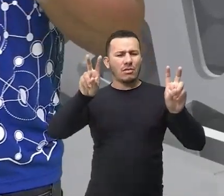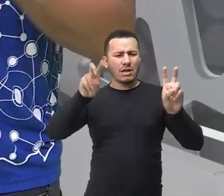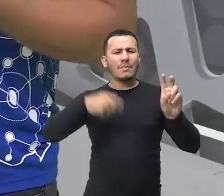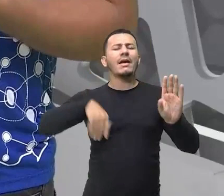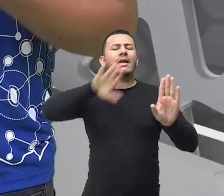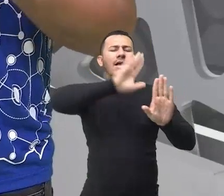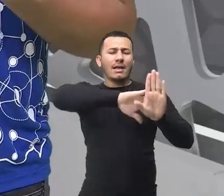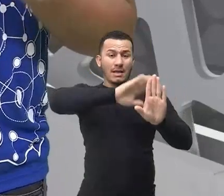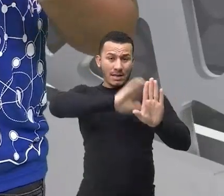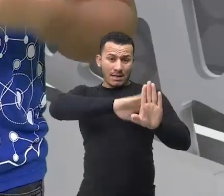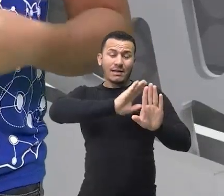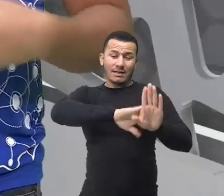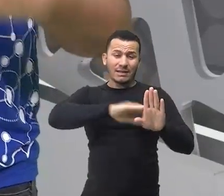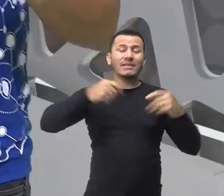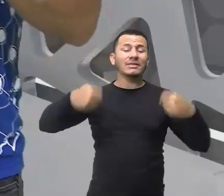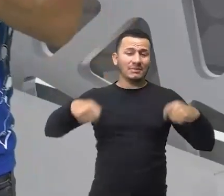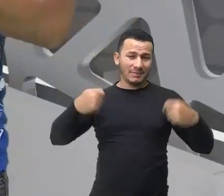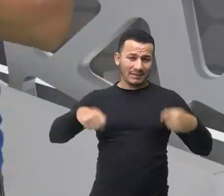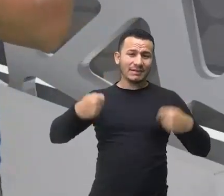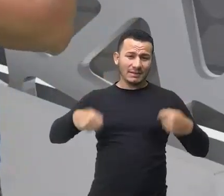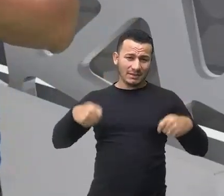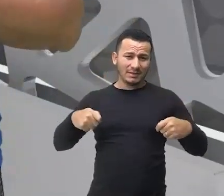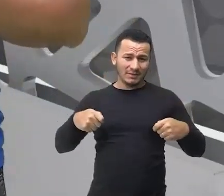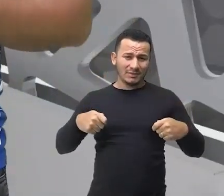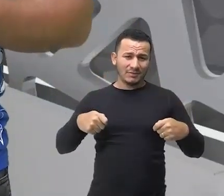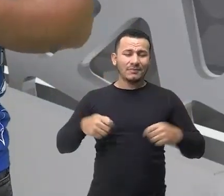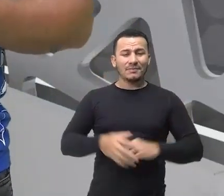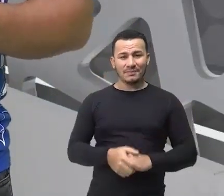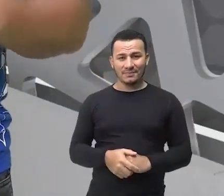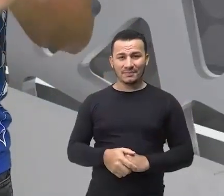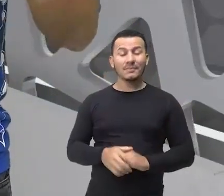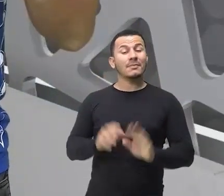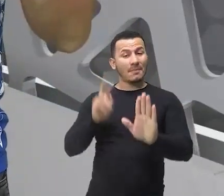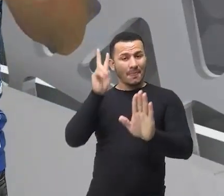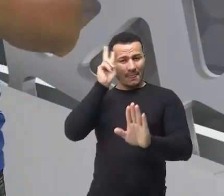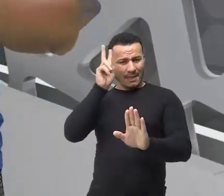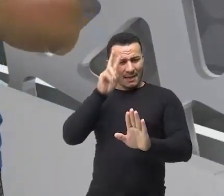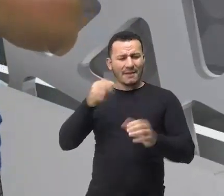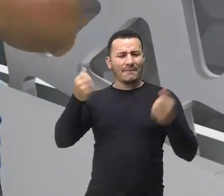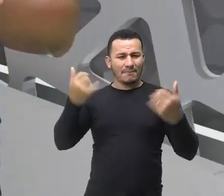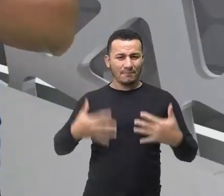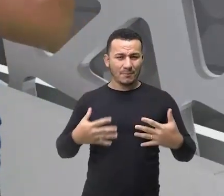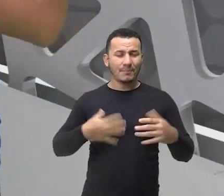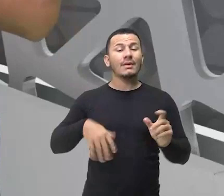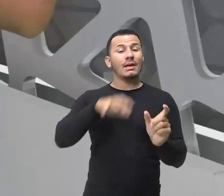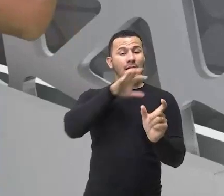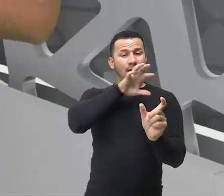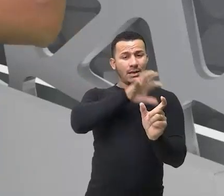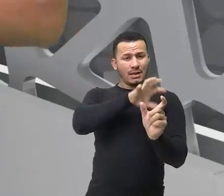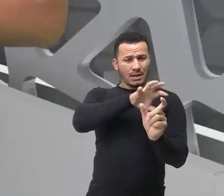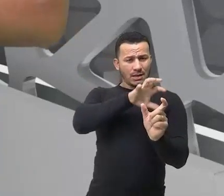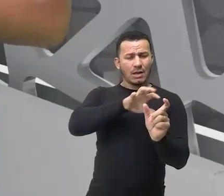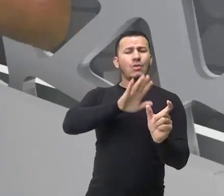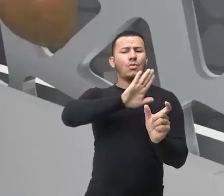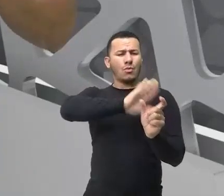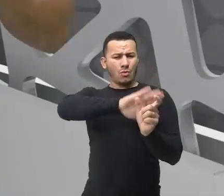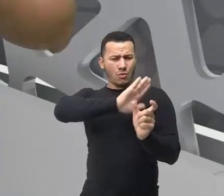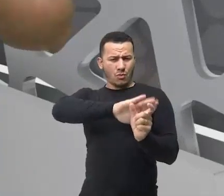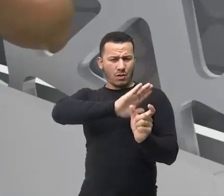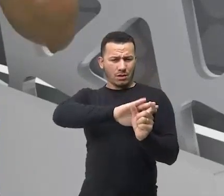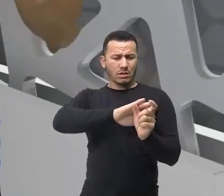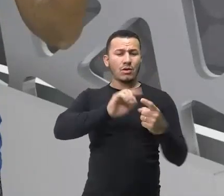tende, você tem que olhar mais para o lado conotativo. Lembrando, denotação e conotação,